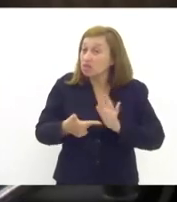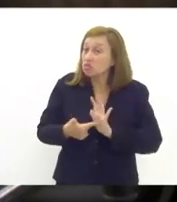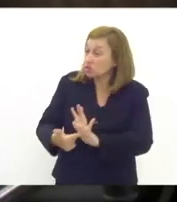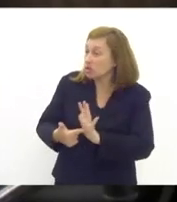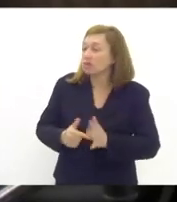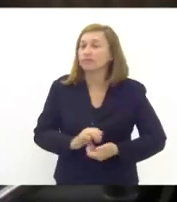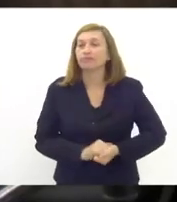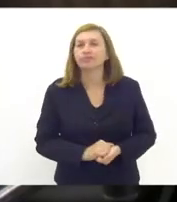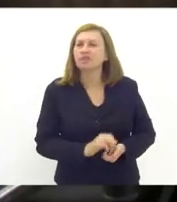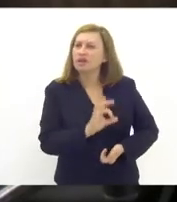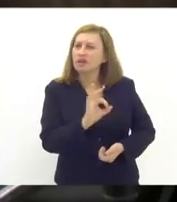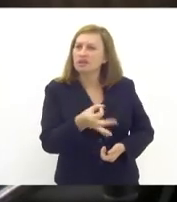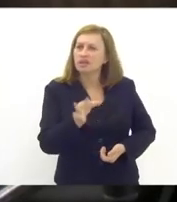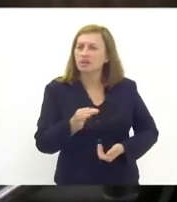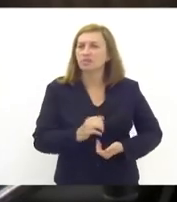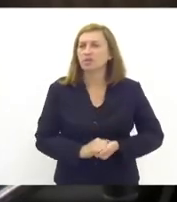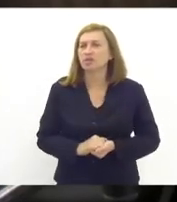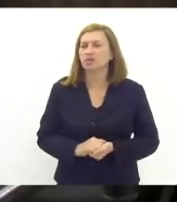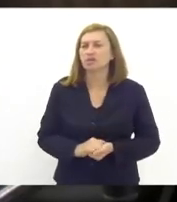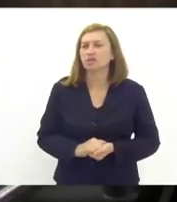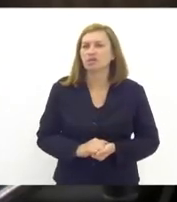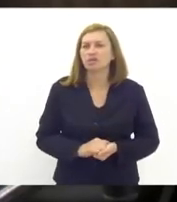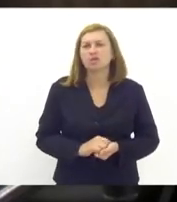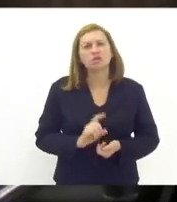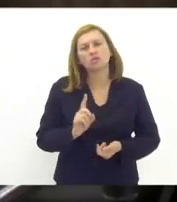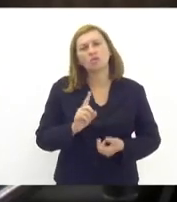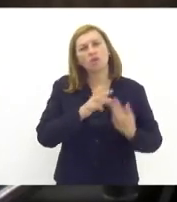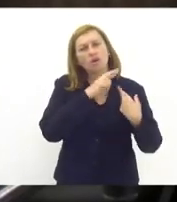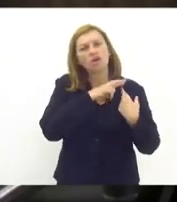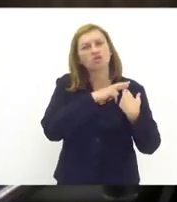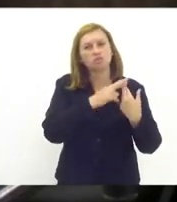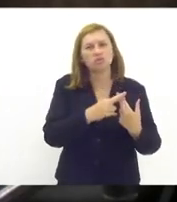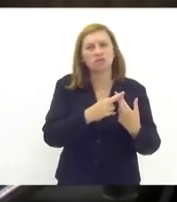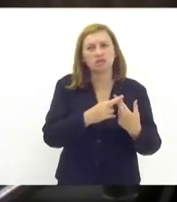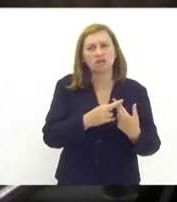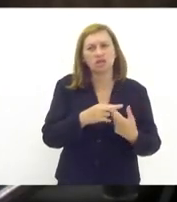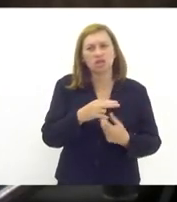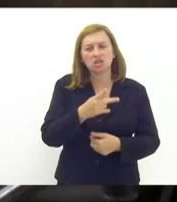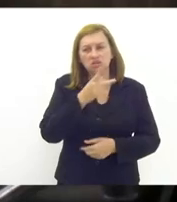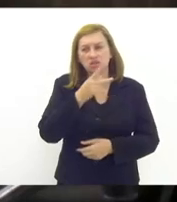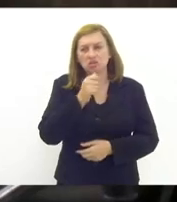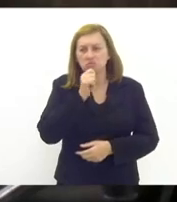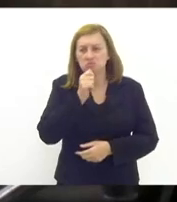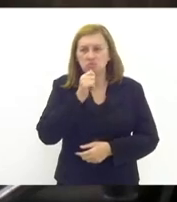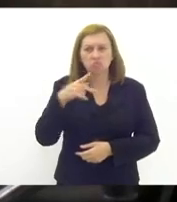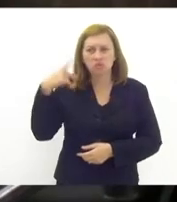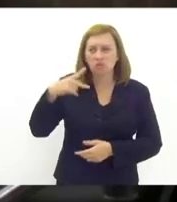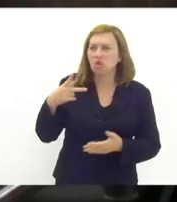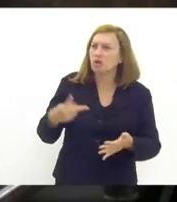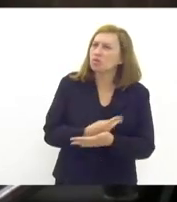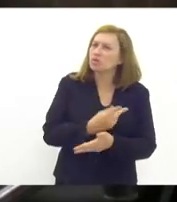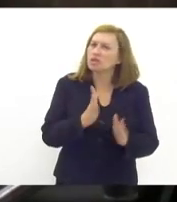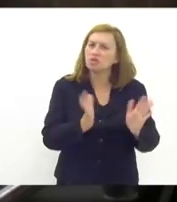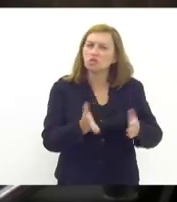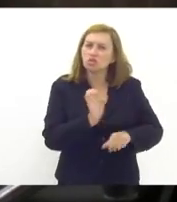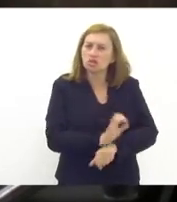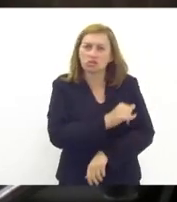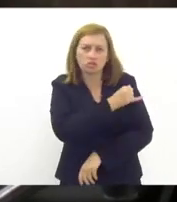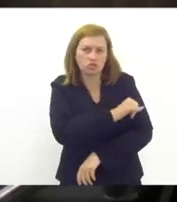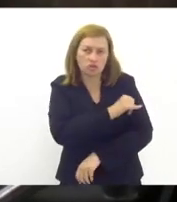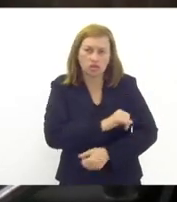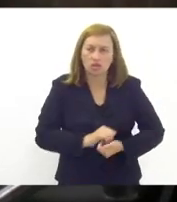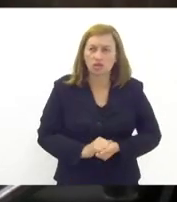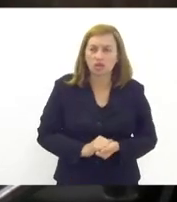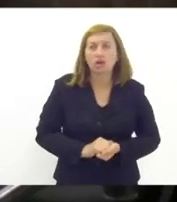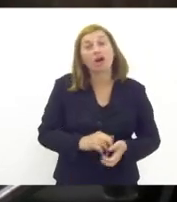E, evidentemente, que não é responsabilidade de ninguém que é parlamentar o que acontece hoje no Estado do Rio de Janeiro.